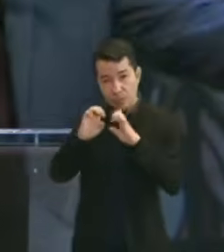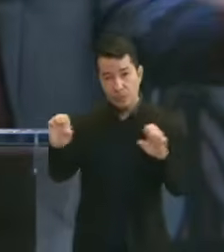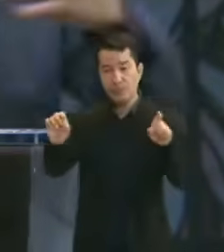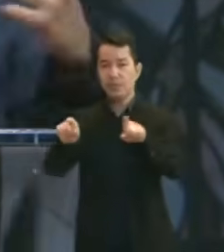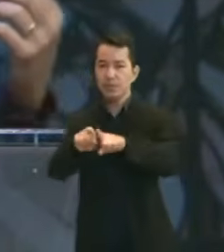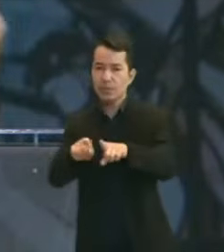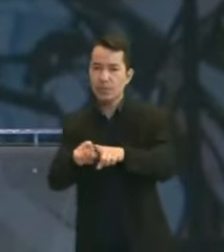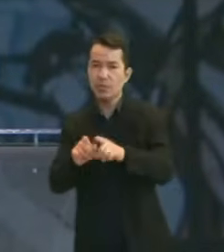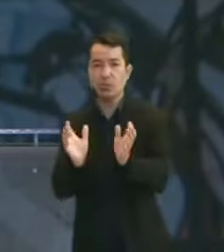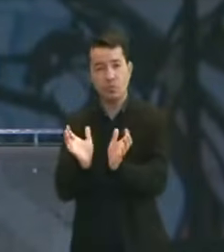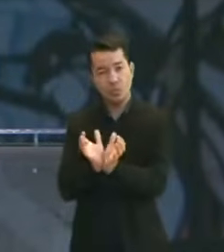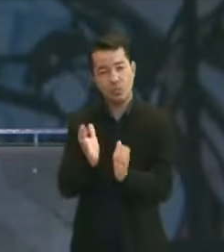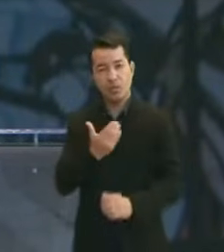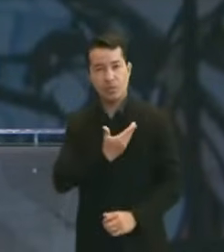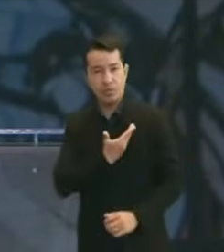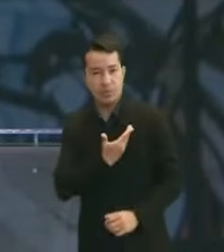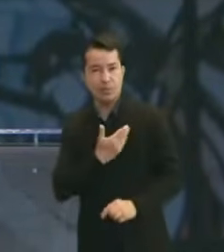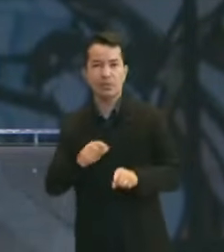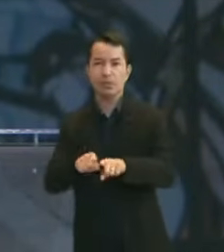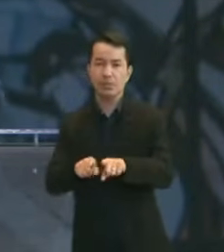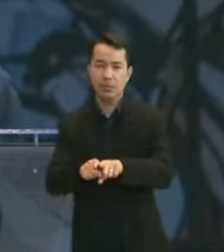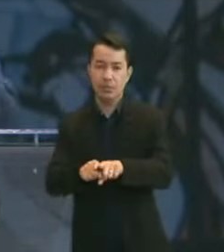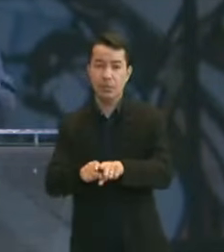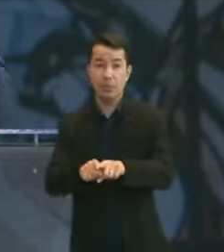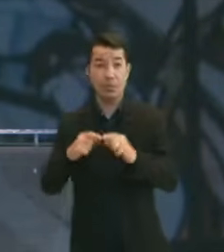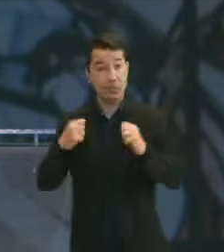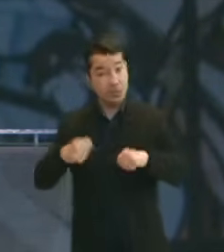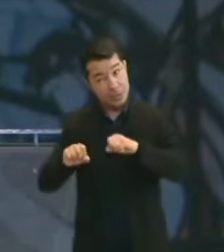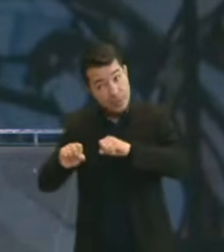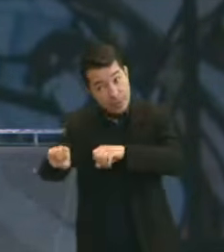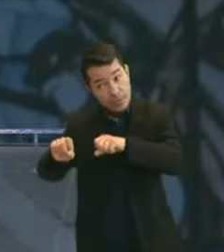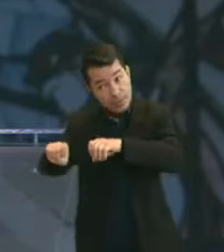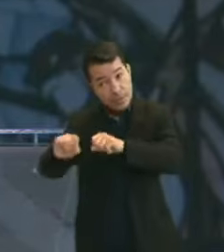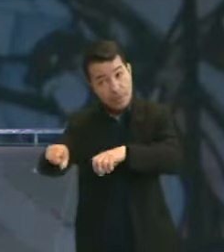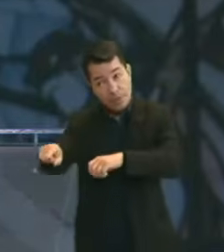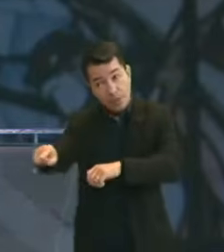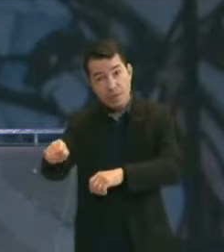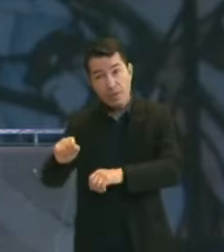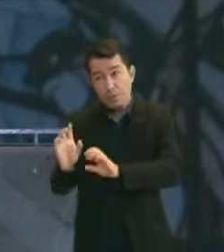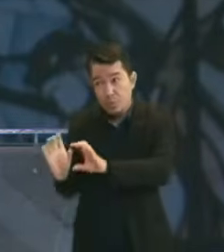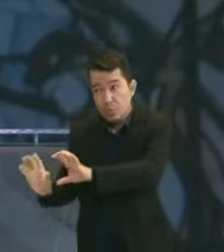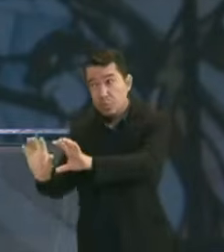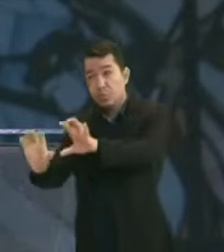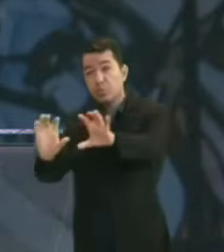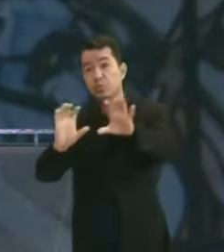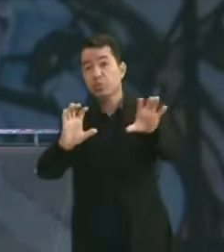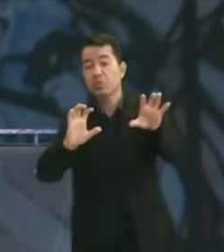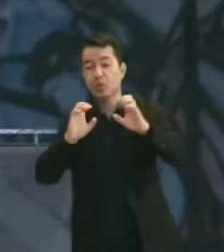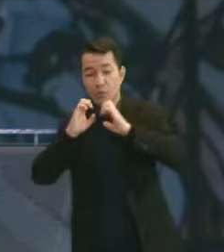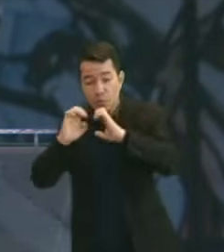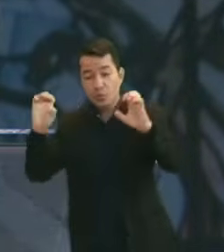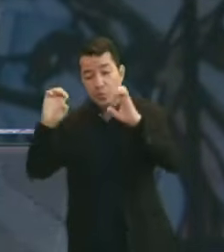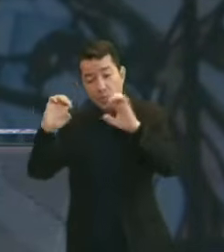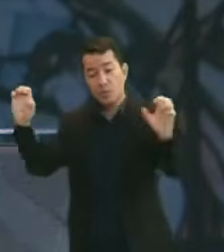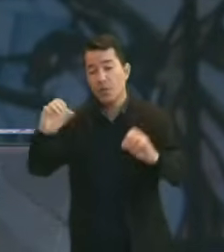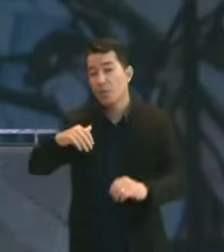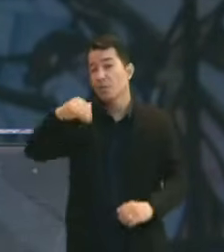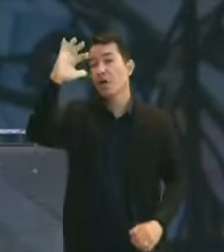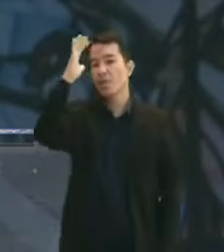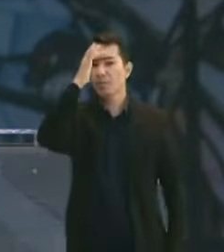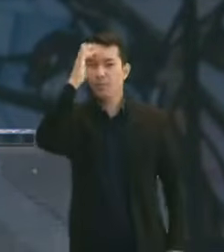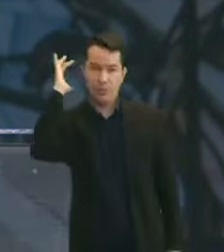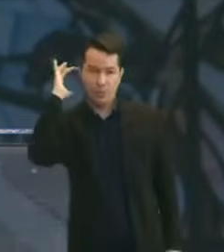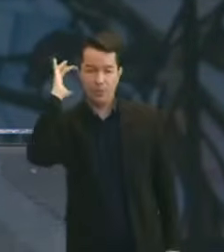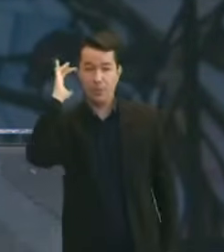de amizade que ele tem, para que ele possa trazer mais pessoas junto com ele para experimentar o que Jesus está fazendo na vida dele. E o ministério